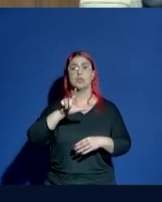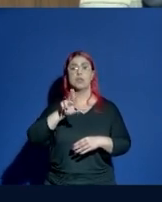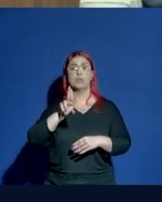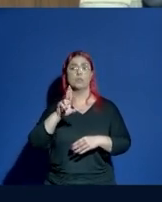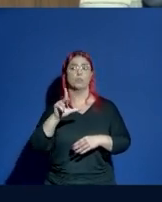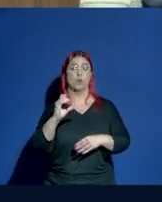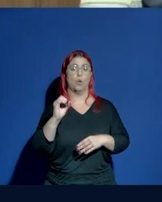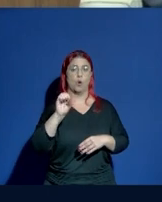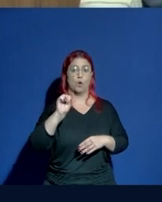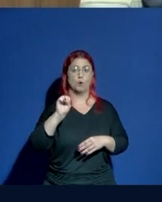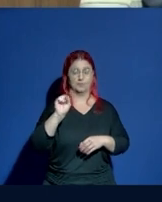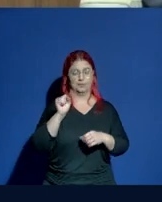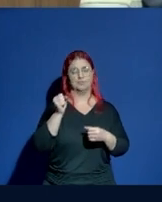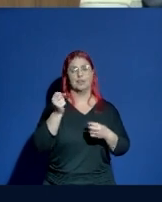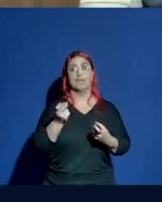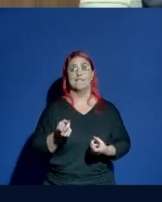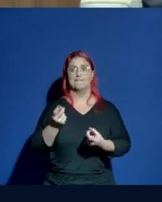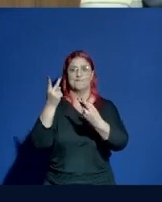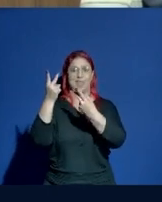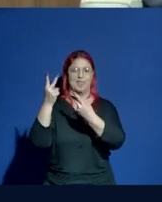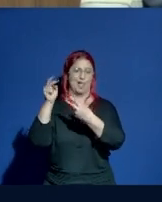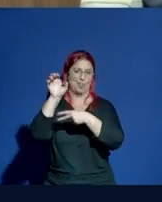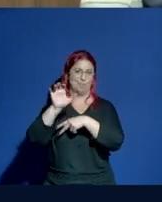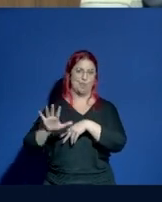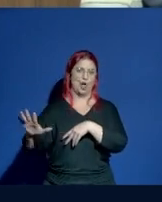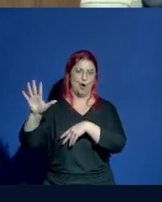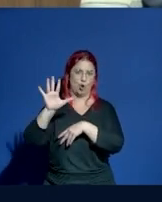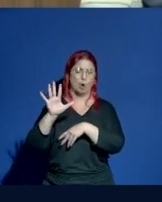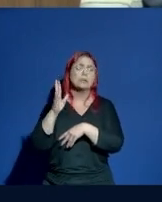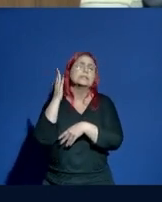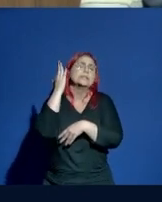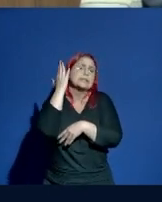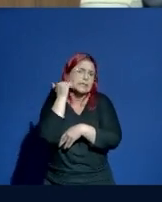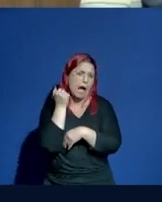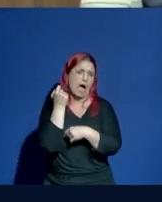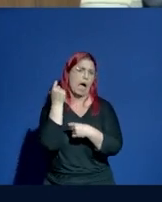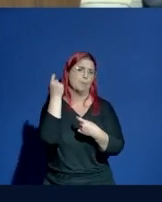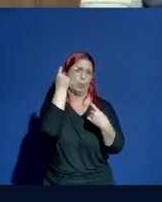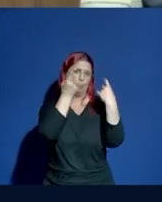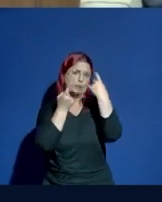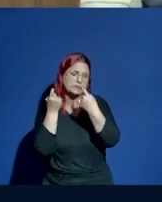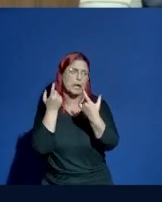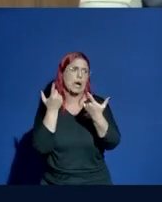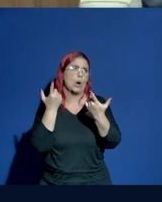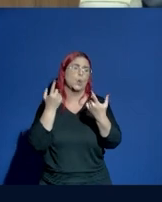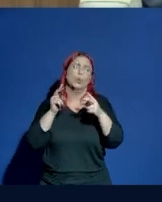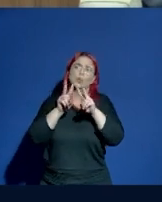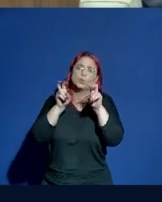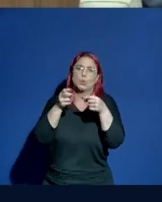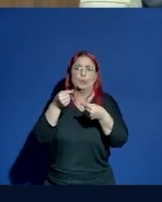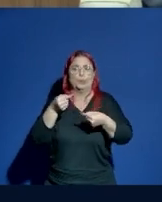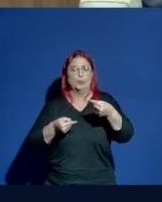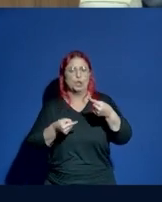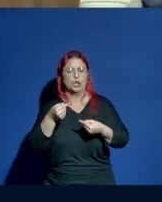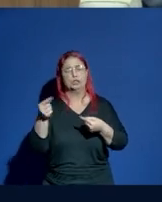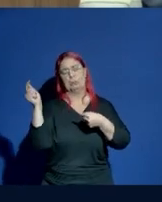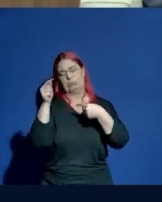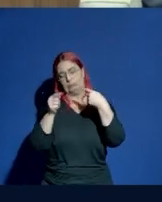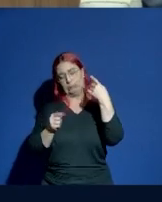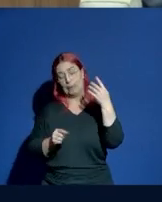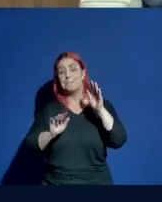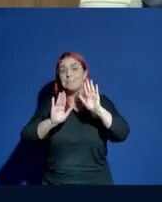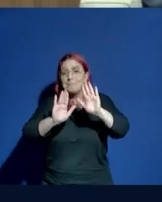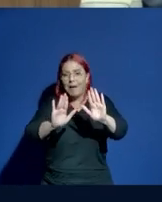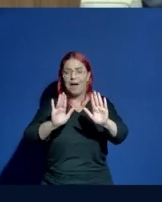para Europa então só tem notícia boa lógico tem ponto de preocupação políticas e uma série de outros itens Mas